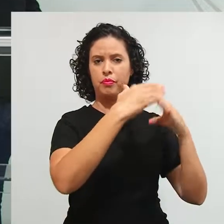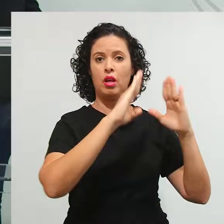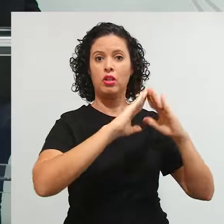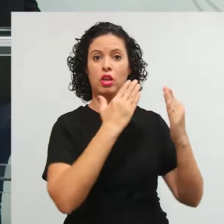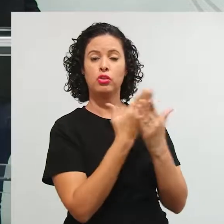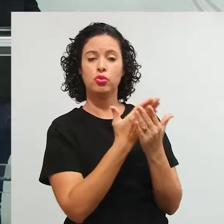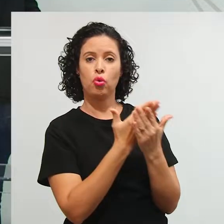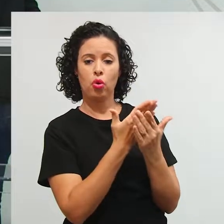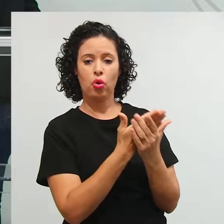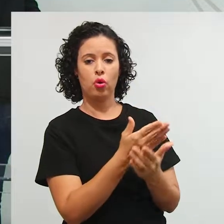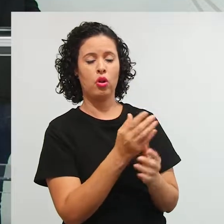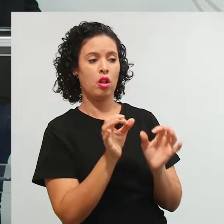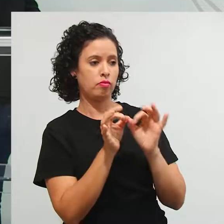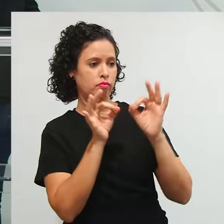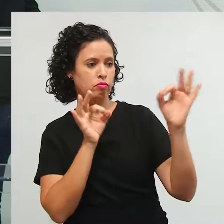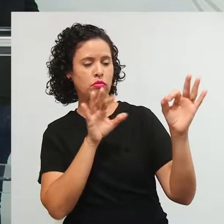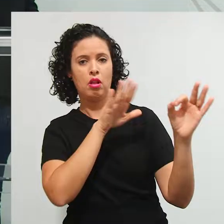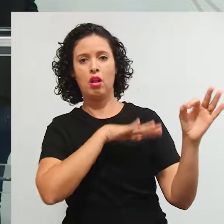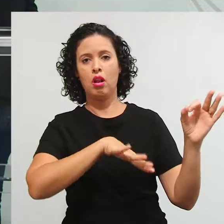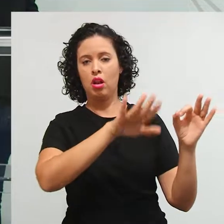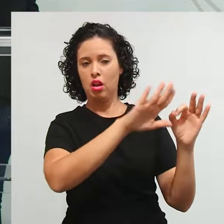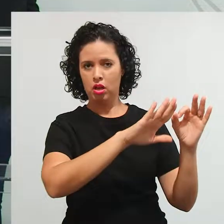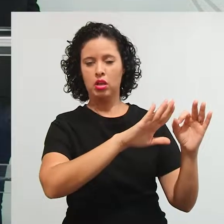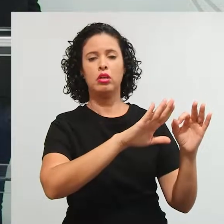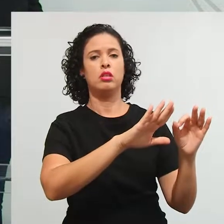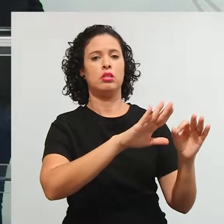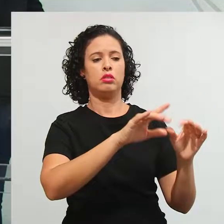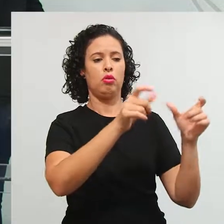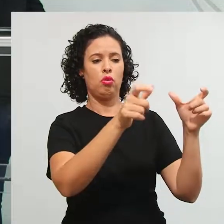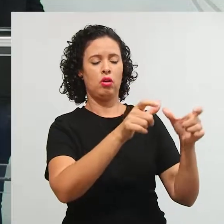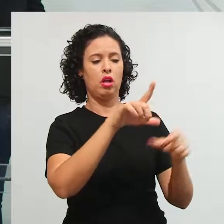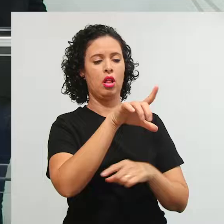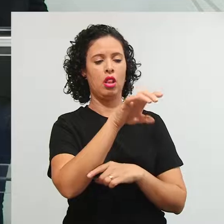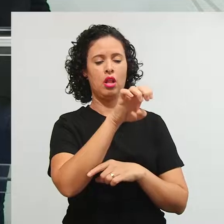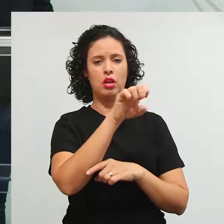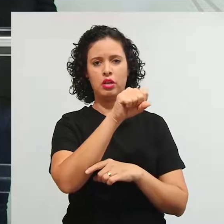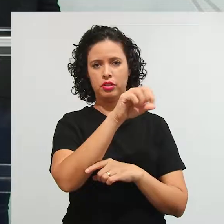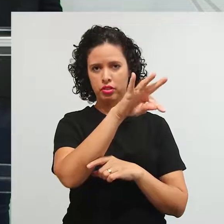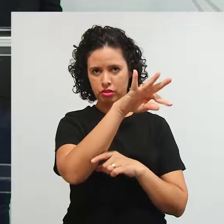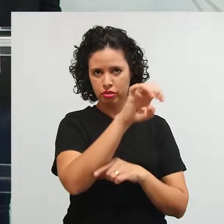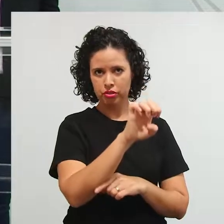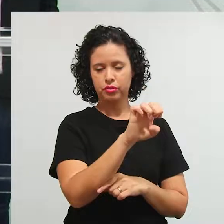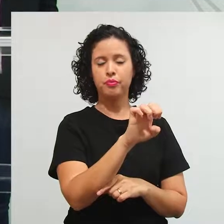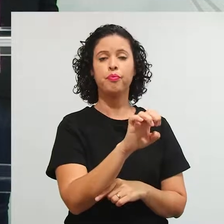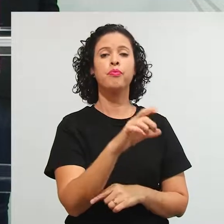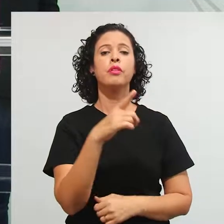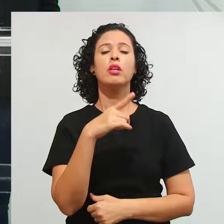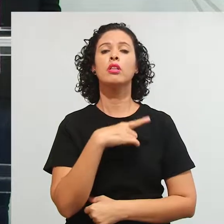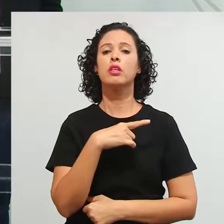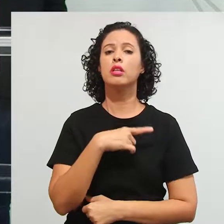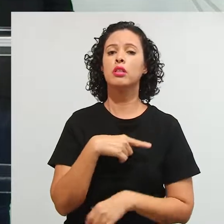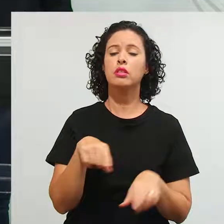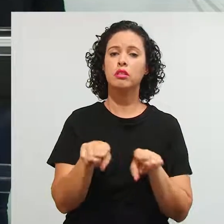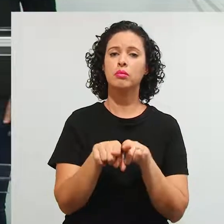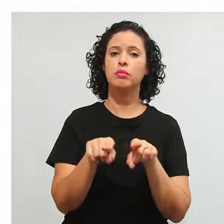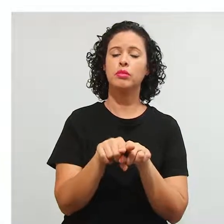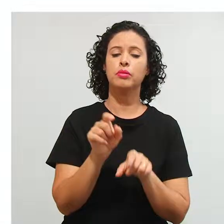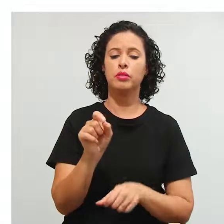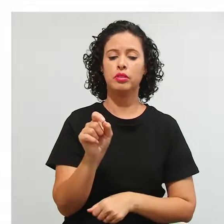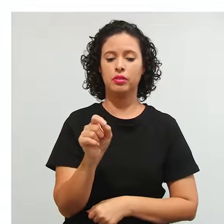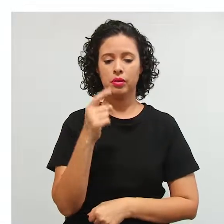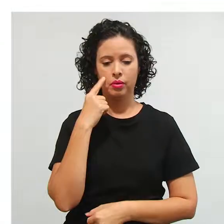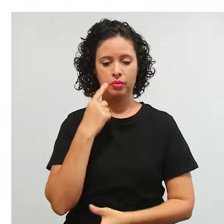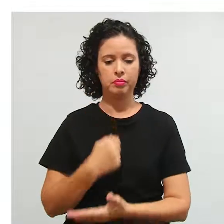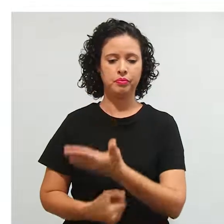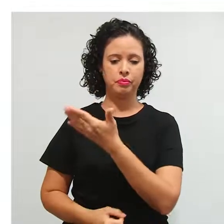na Zona Leste, escola de tempo integral lá na Zona Leste. E a gente tem também